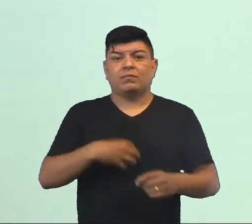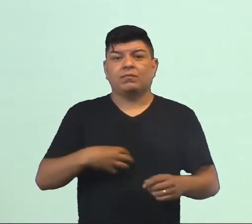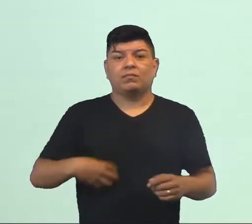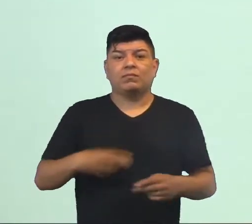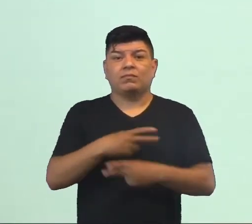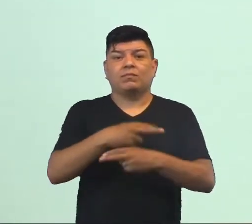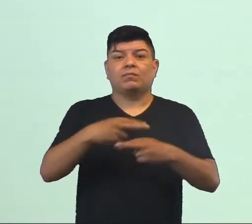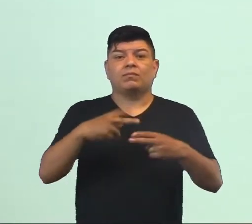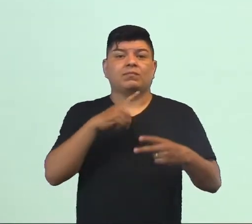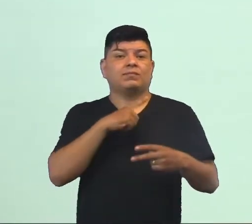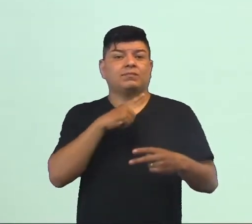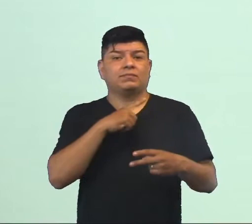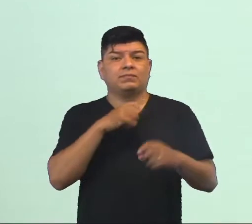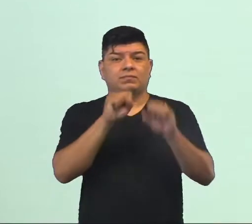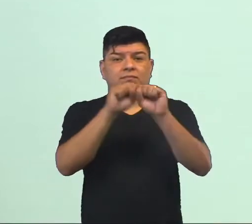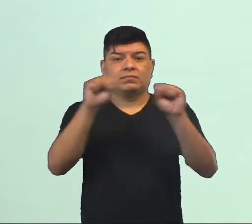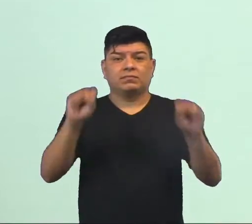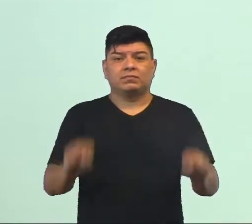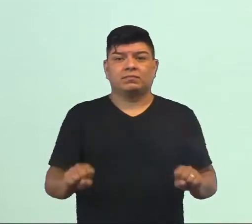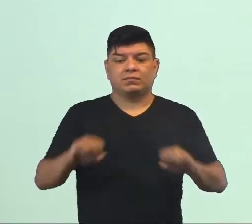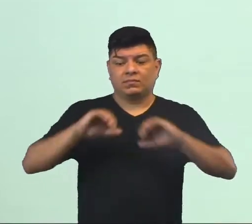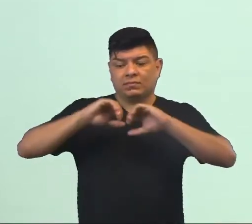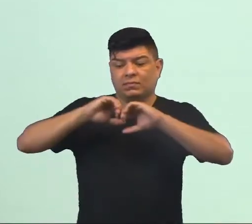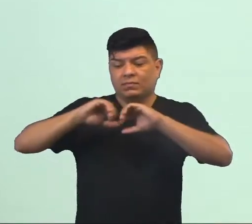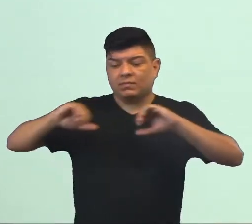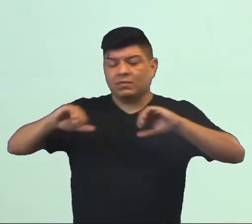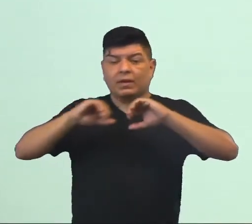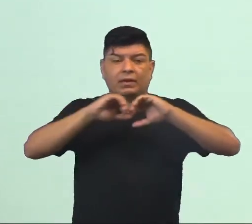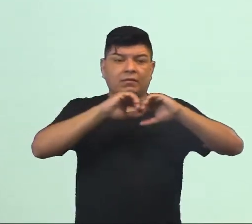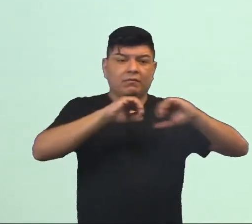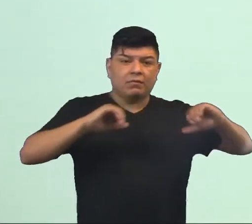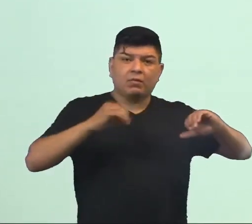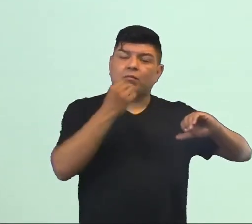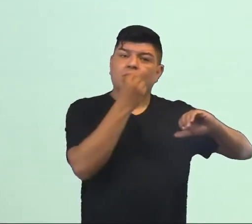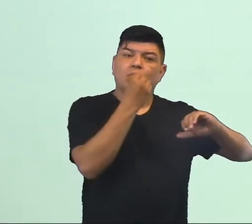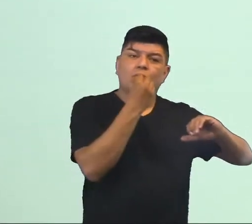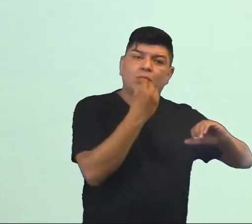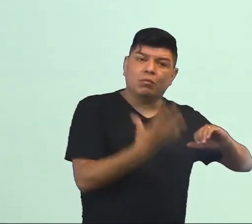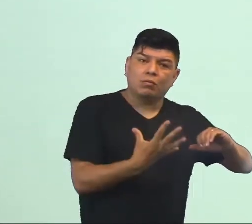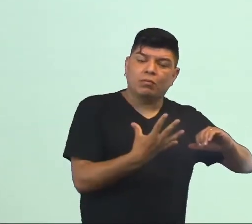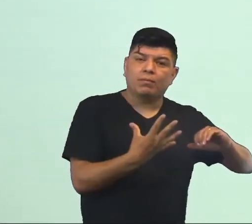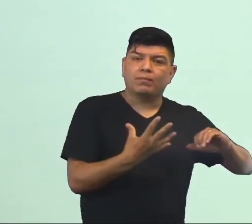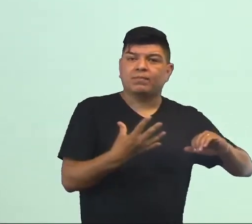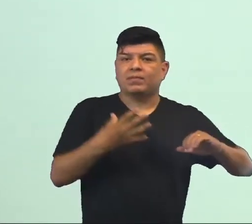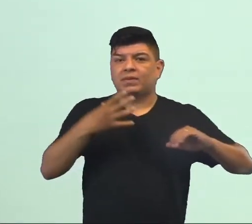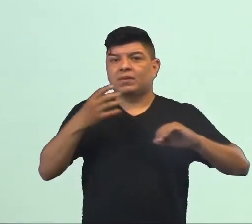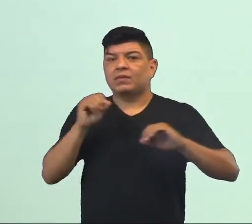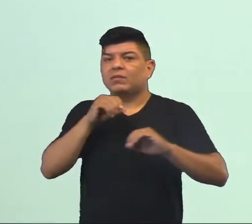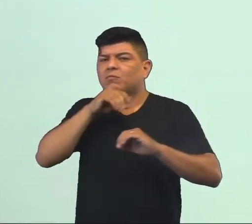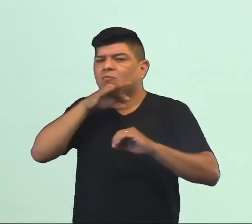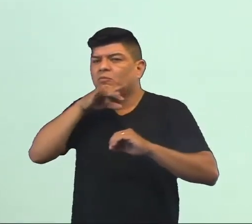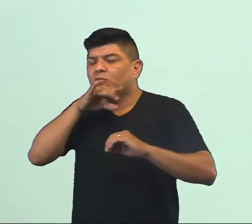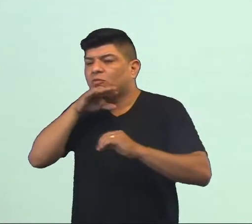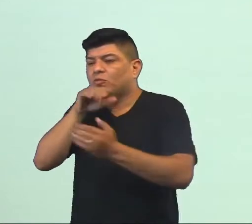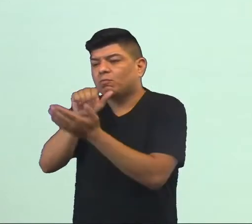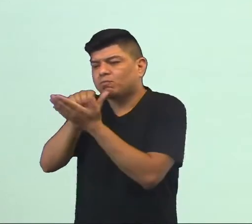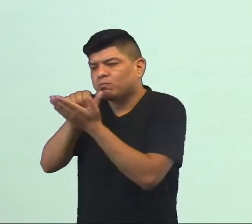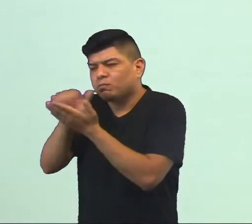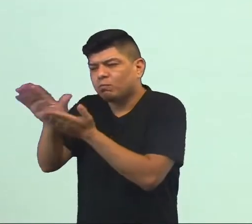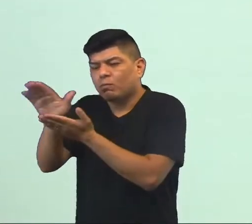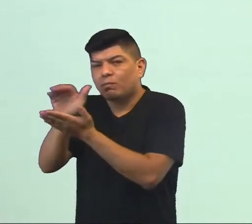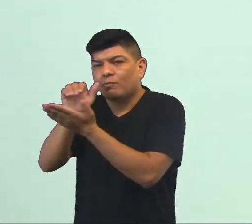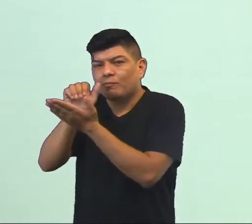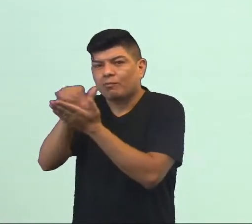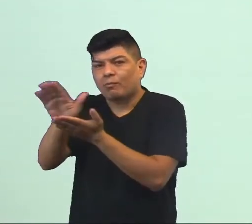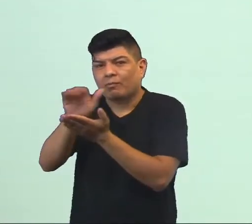esse sistema? Ele vai separando as substâncias que são boas para o nosso organismo e vai retirando, né, que nós